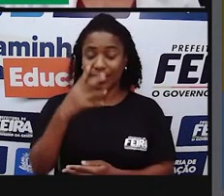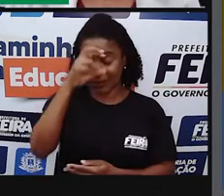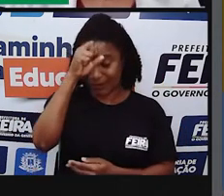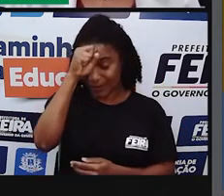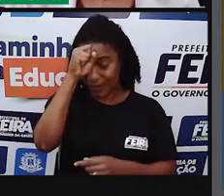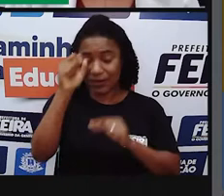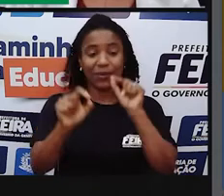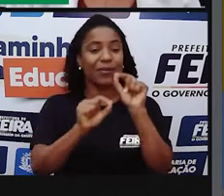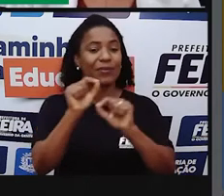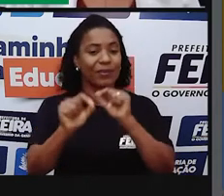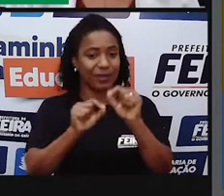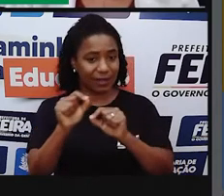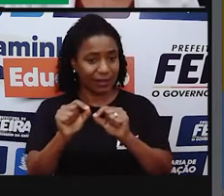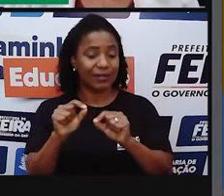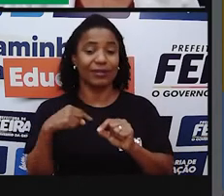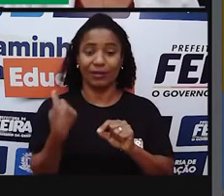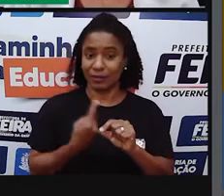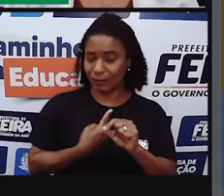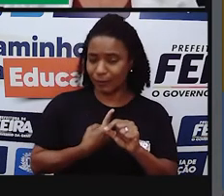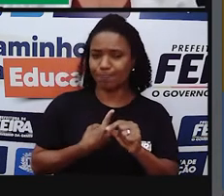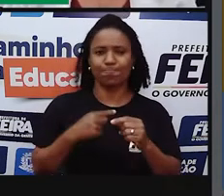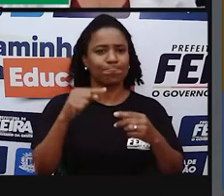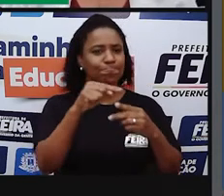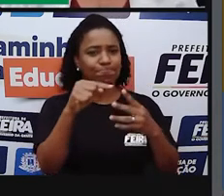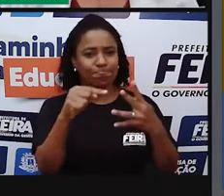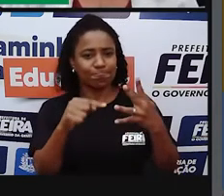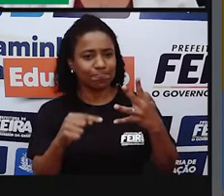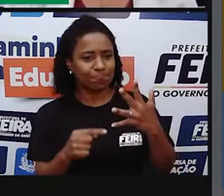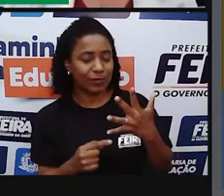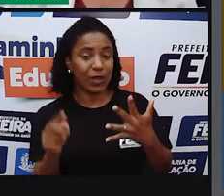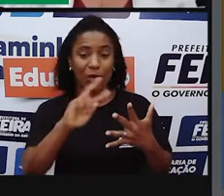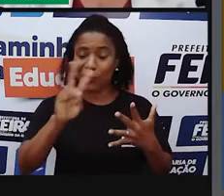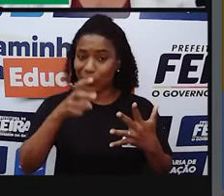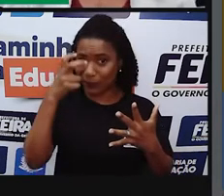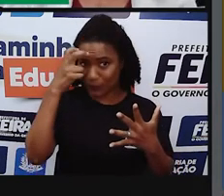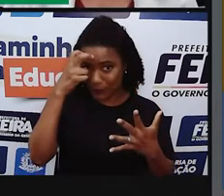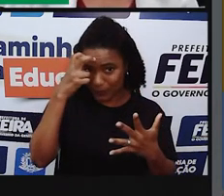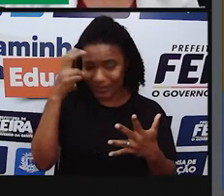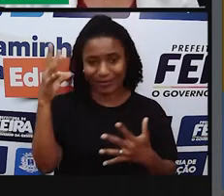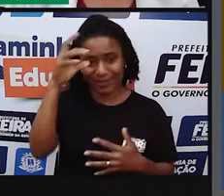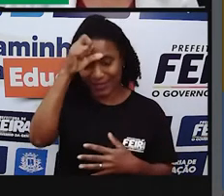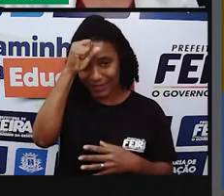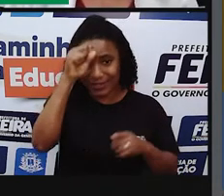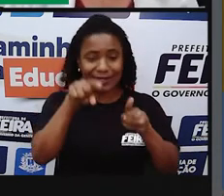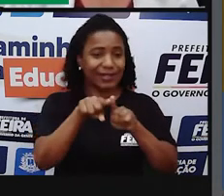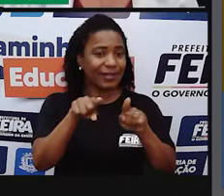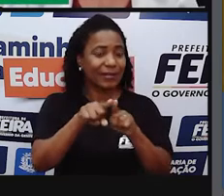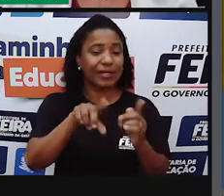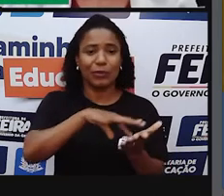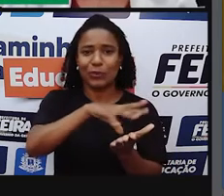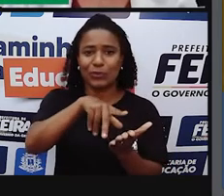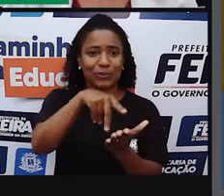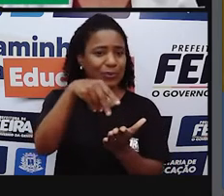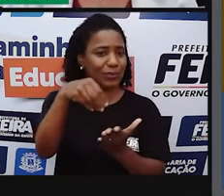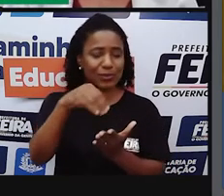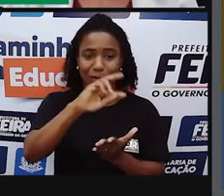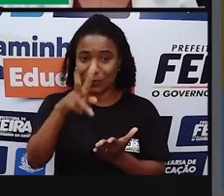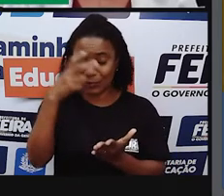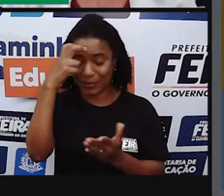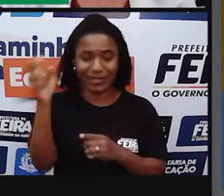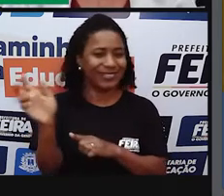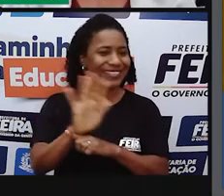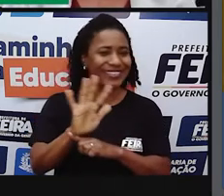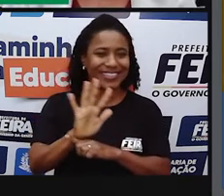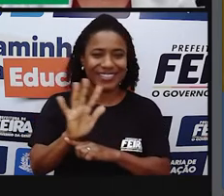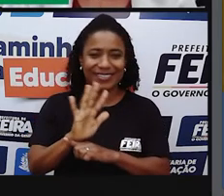construir repertório cultural através do contato com manifestações artístico-culturais, o cinema, a